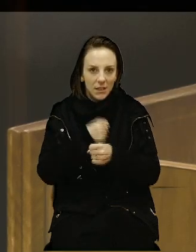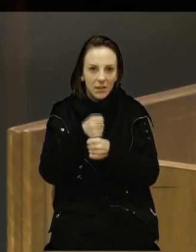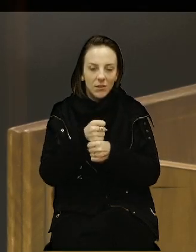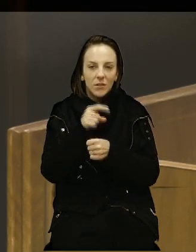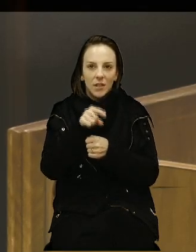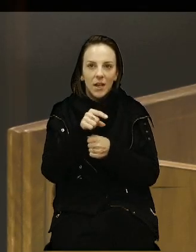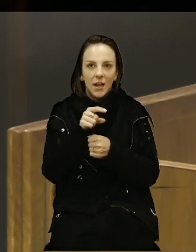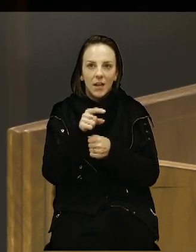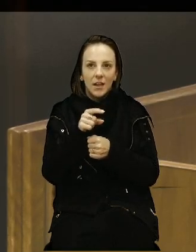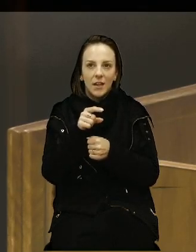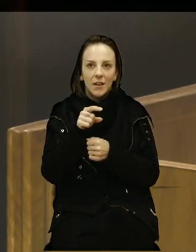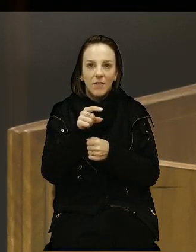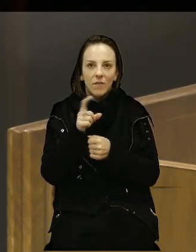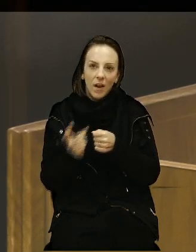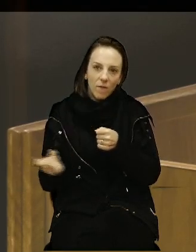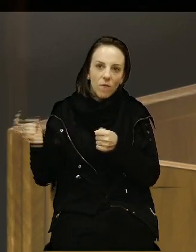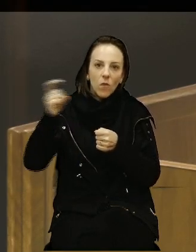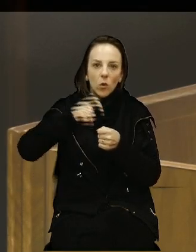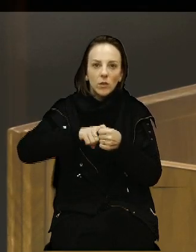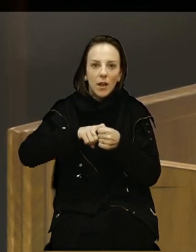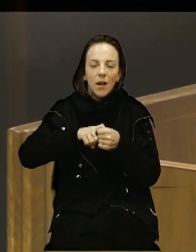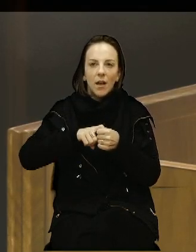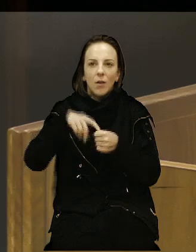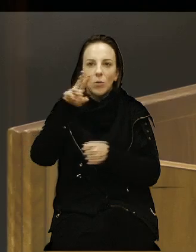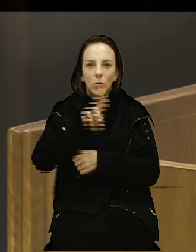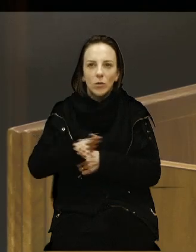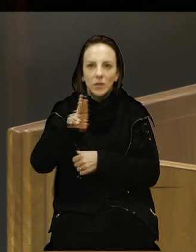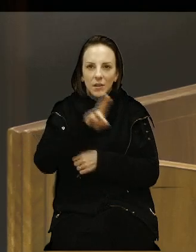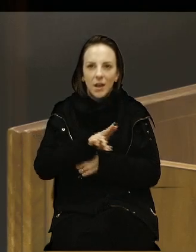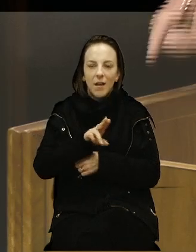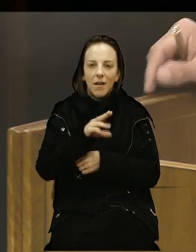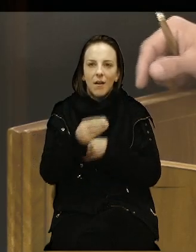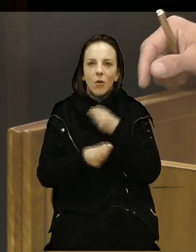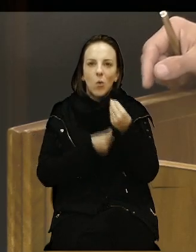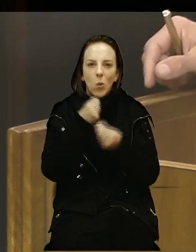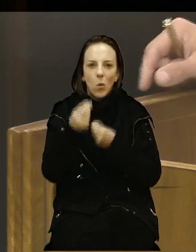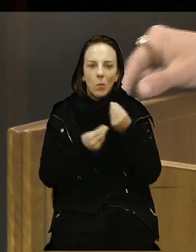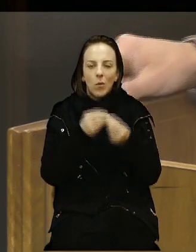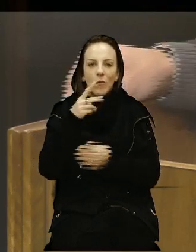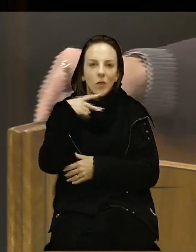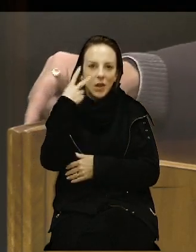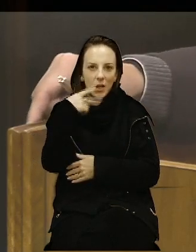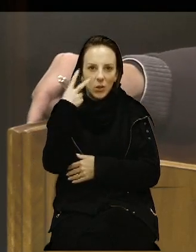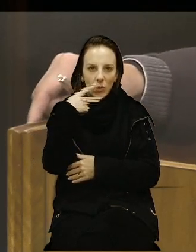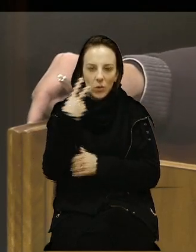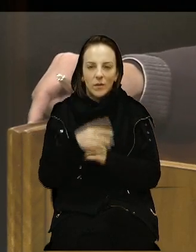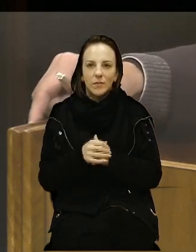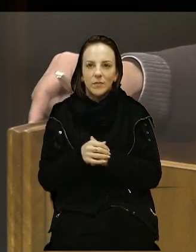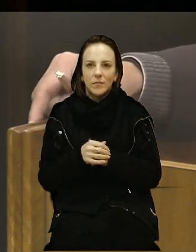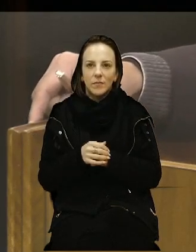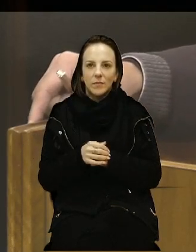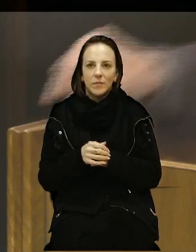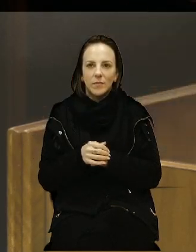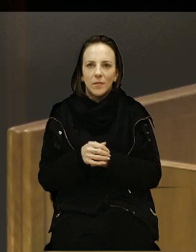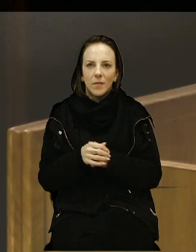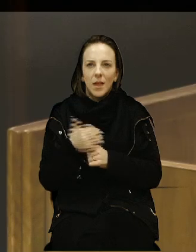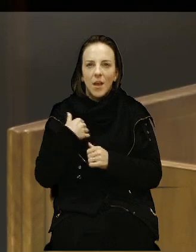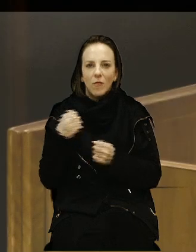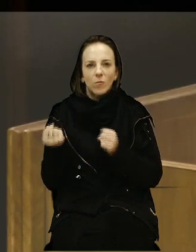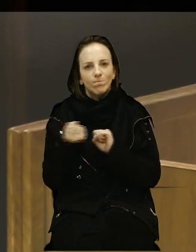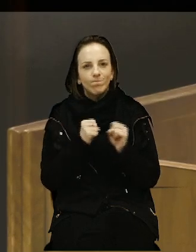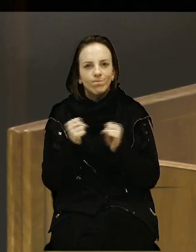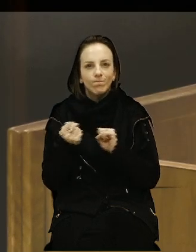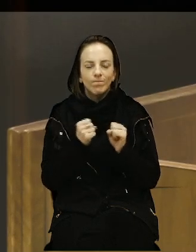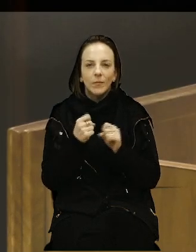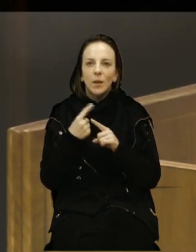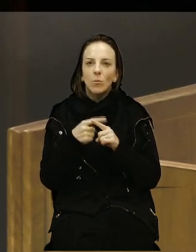cargo de vereador. E isso me deixa muito nervoso, porque este vereador